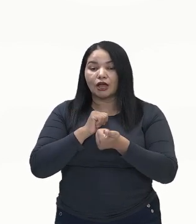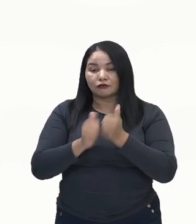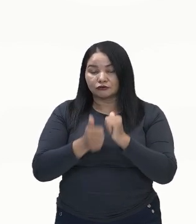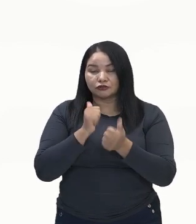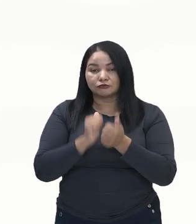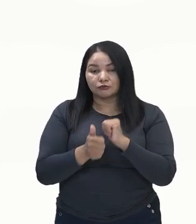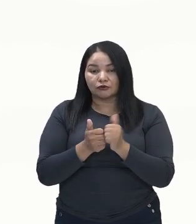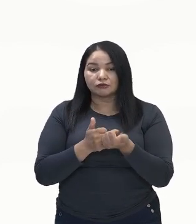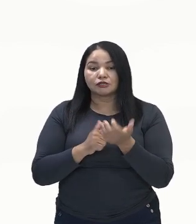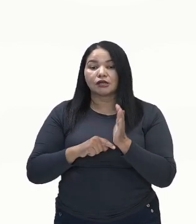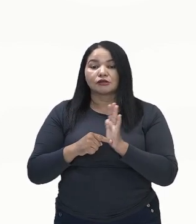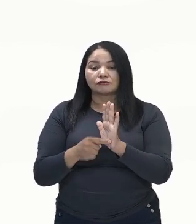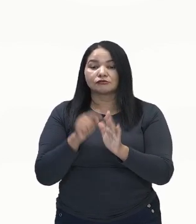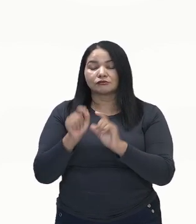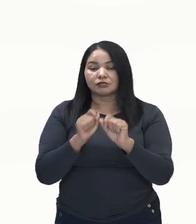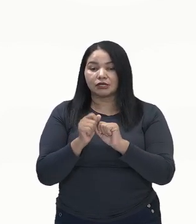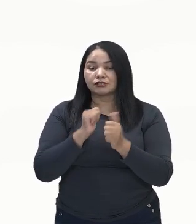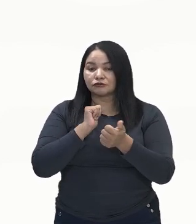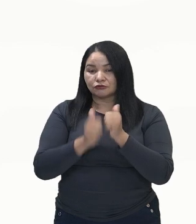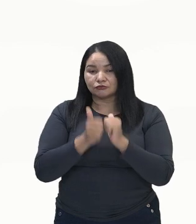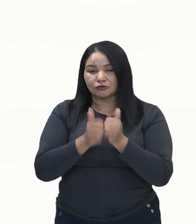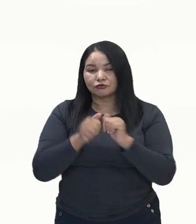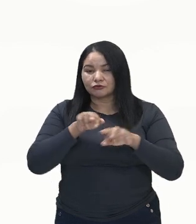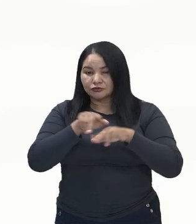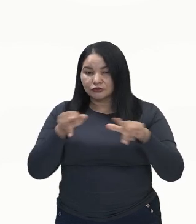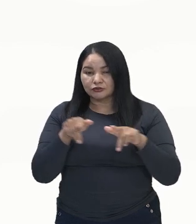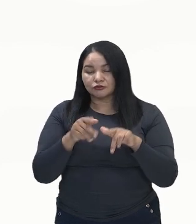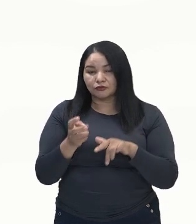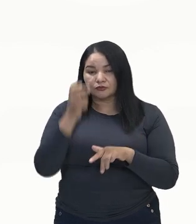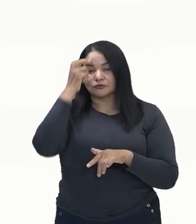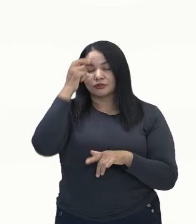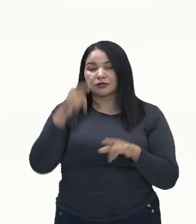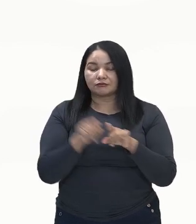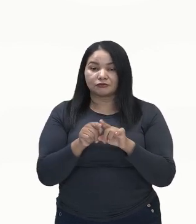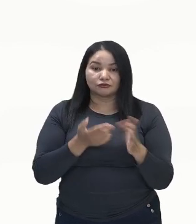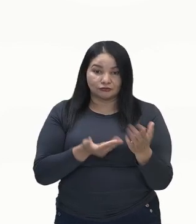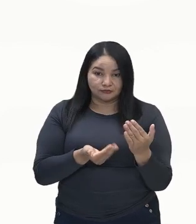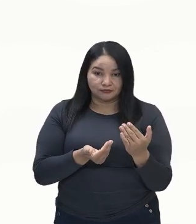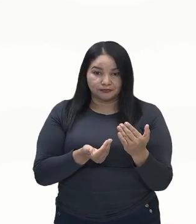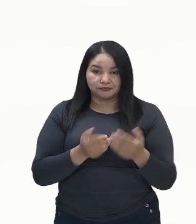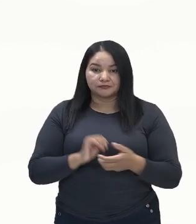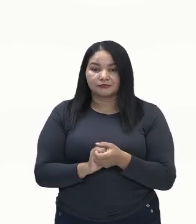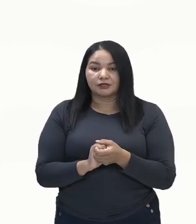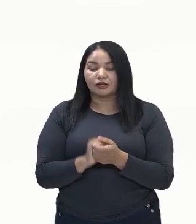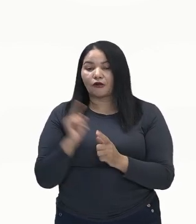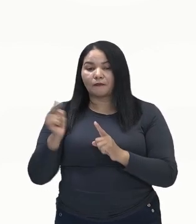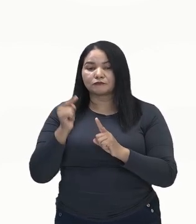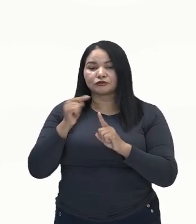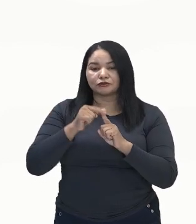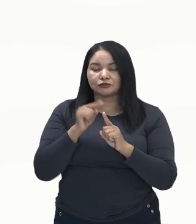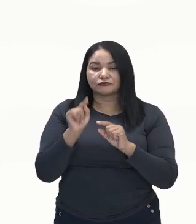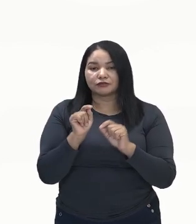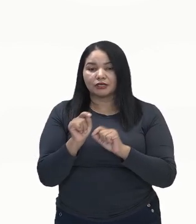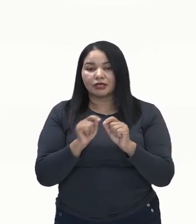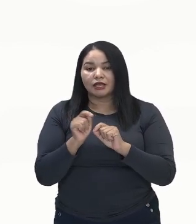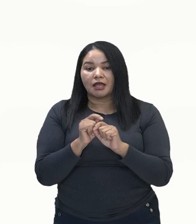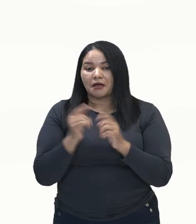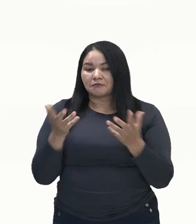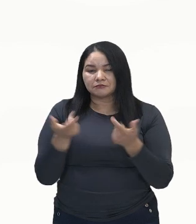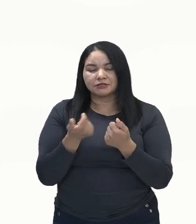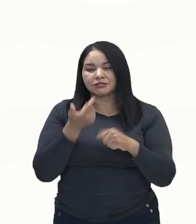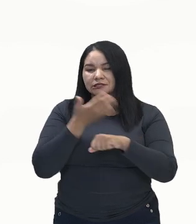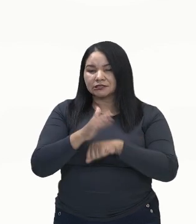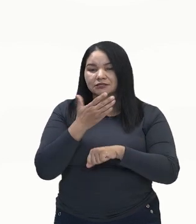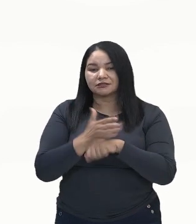atividades esportivas e culturais para jovens, e ele tem como objetivo desenvolver talentos e proporcionar ali